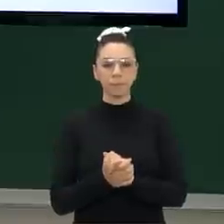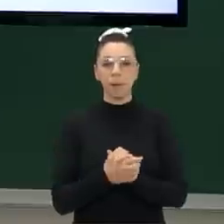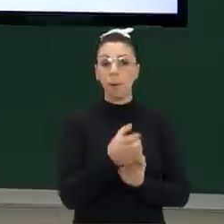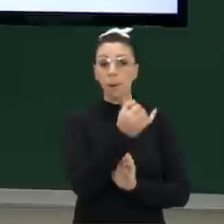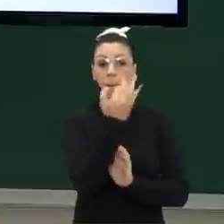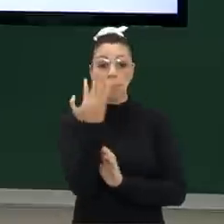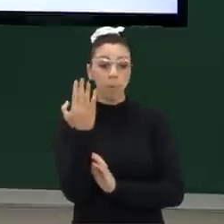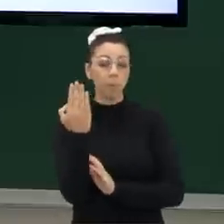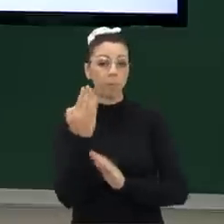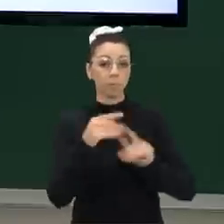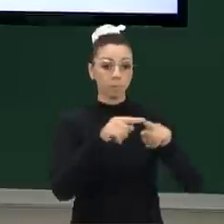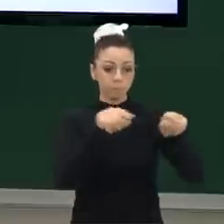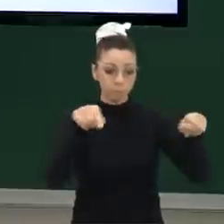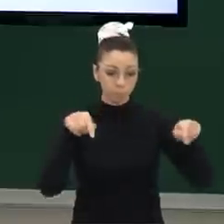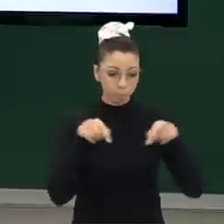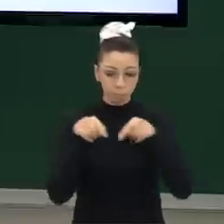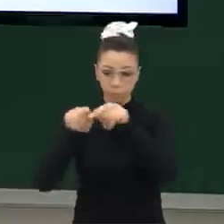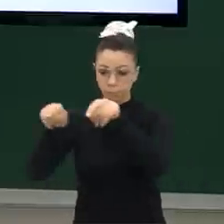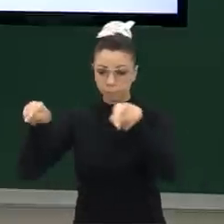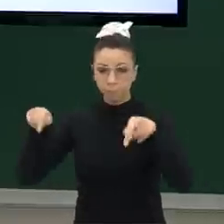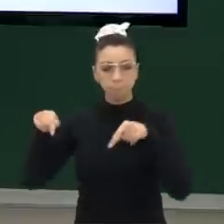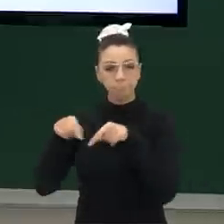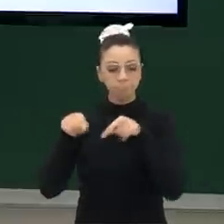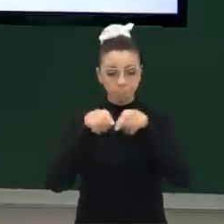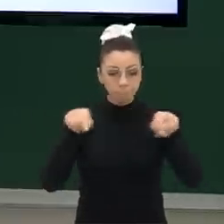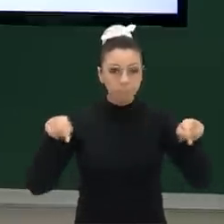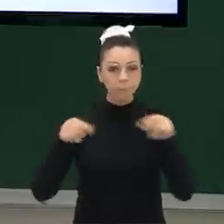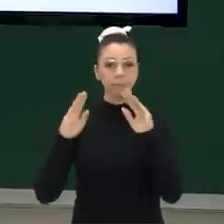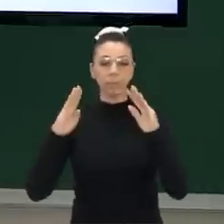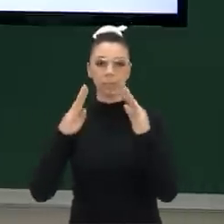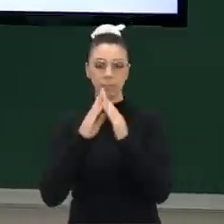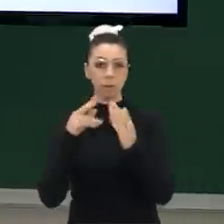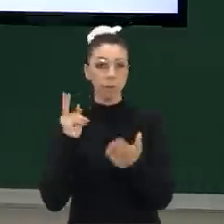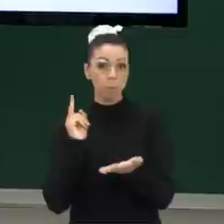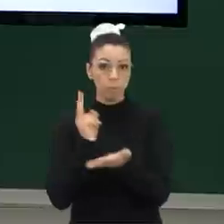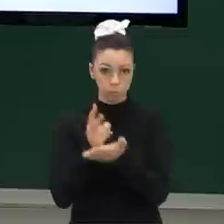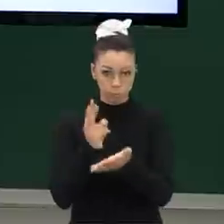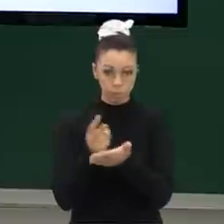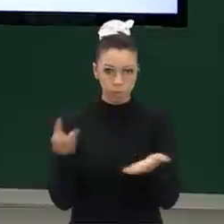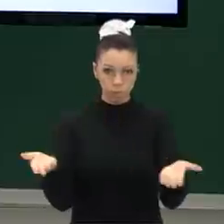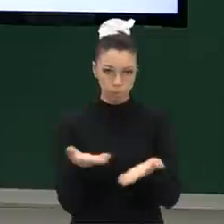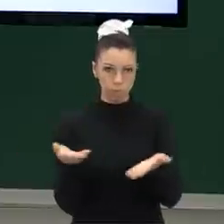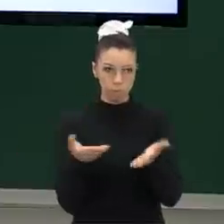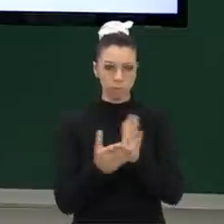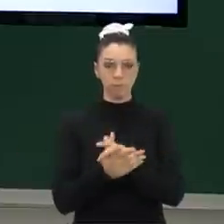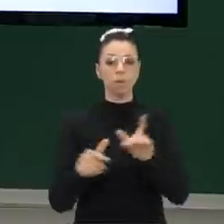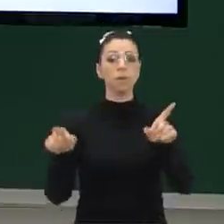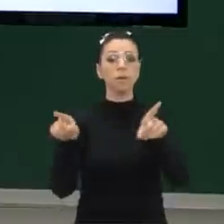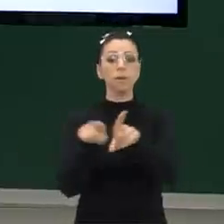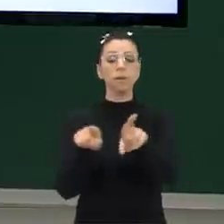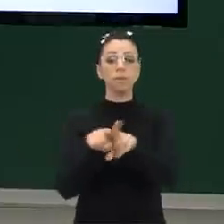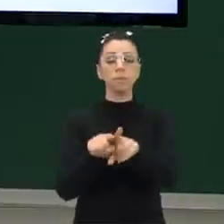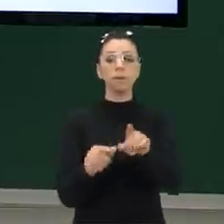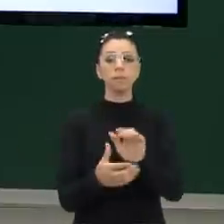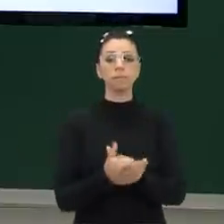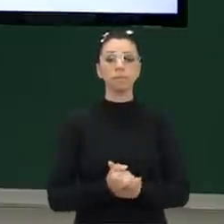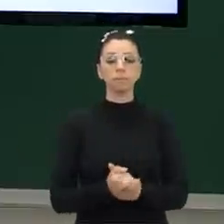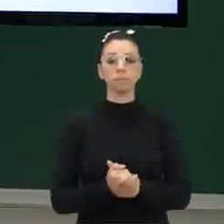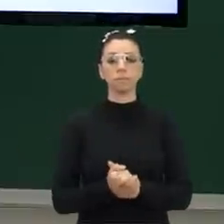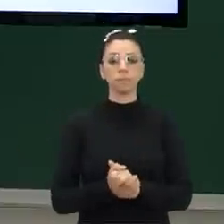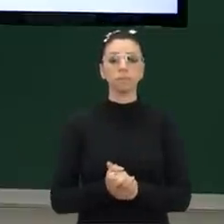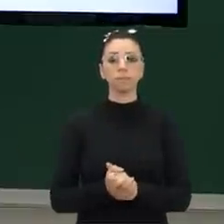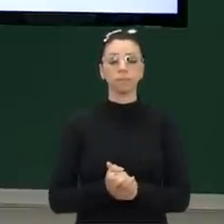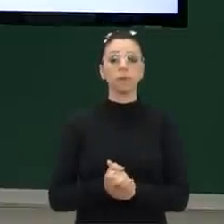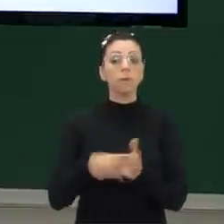casa. Hoje nós vamos continuar falando sobre elas e também furniture. Hoje nós